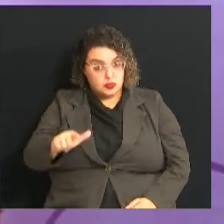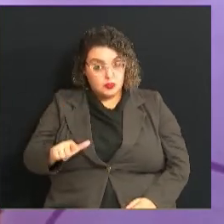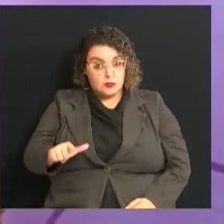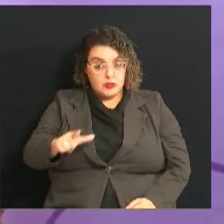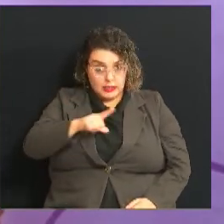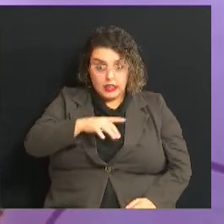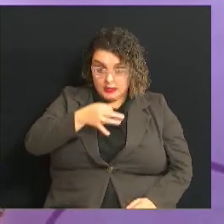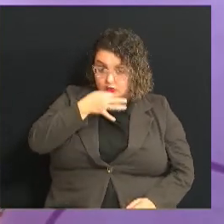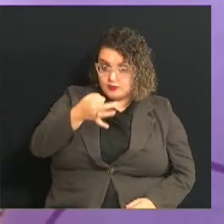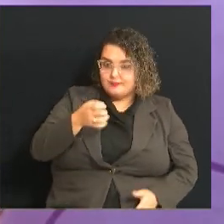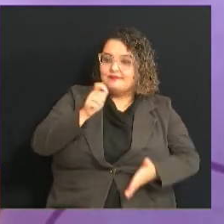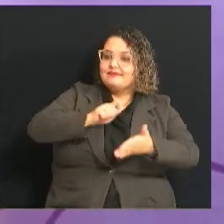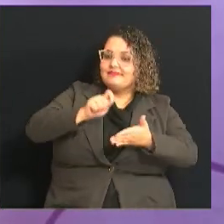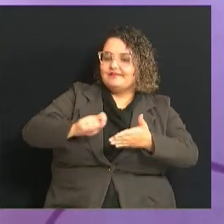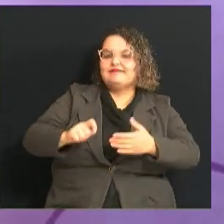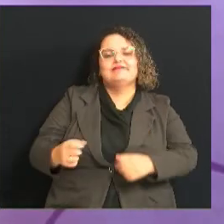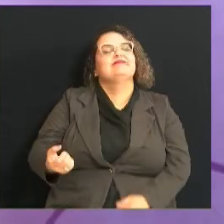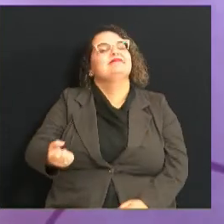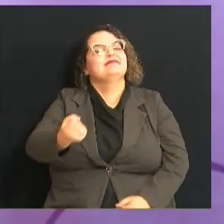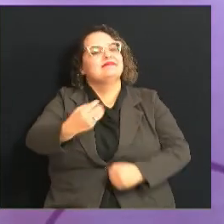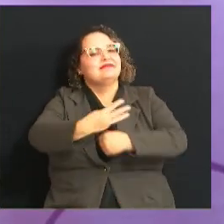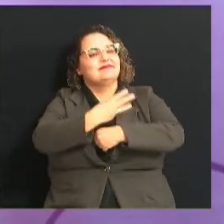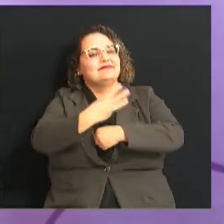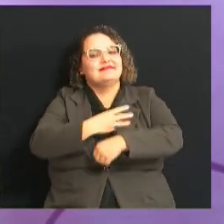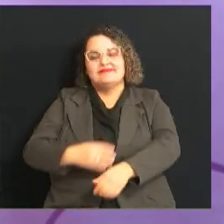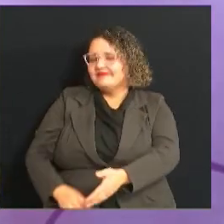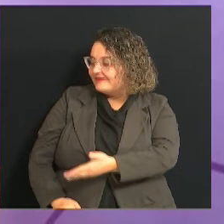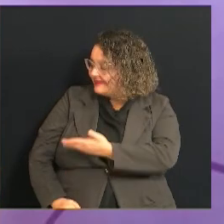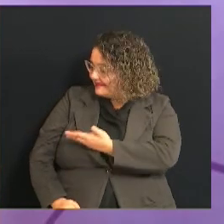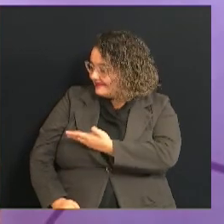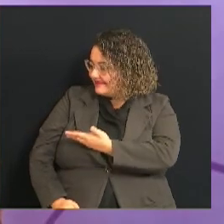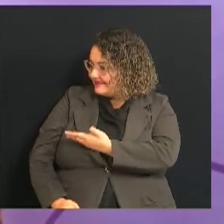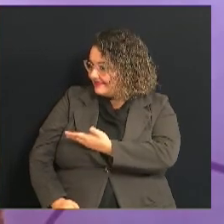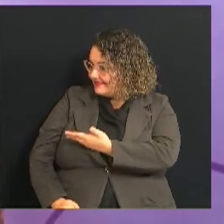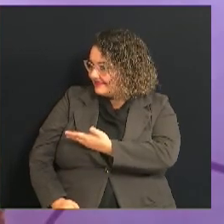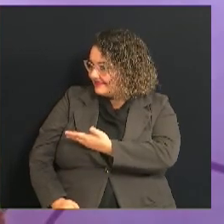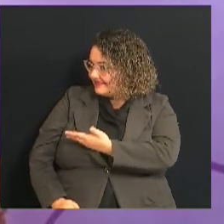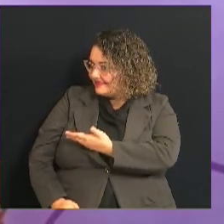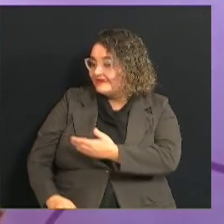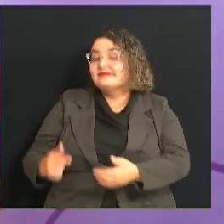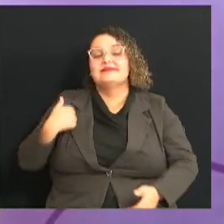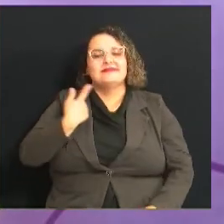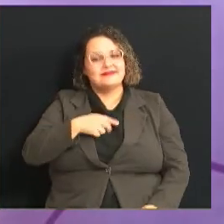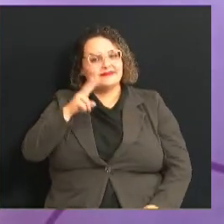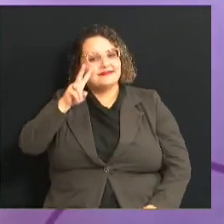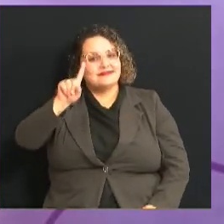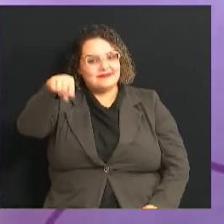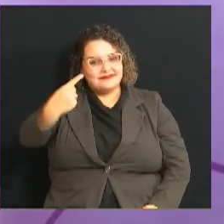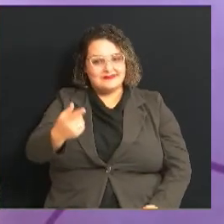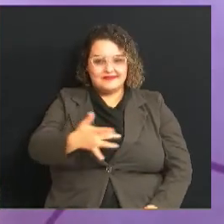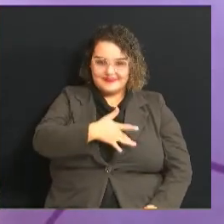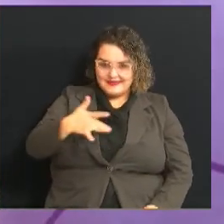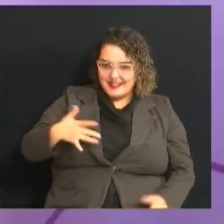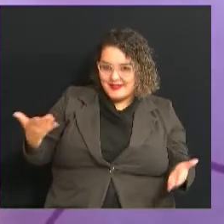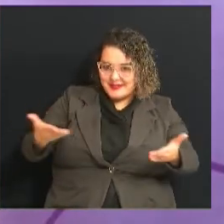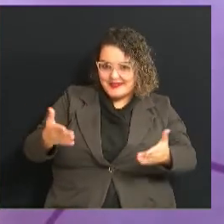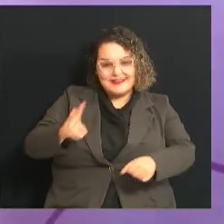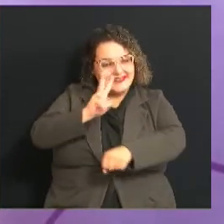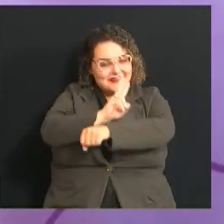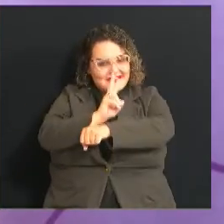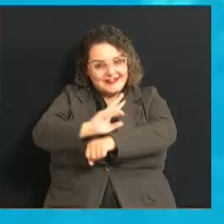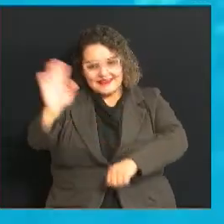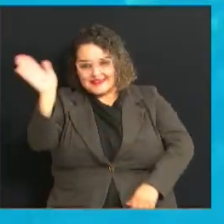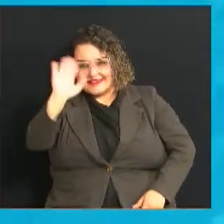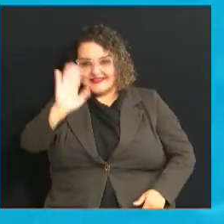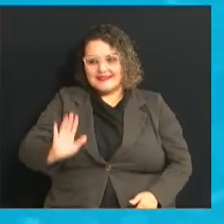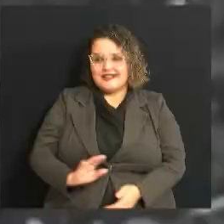sugestão? Anota o nosso WhatsApp, a gente está esperando a sua mensagem. A gente se vê no próximo Saúde Agora. Se cuida. Tchau.